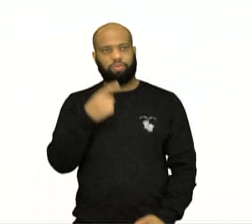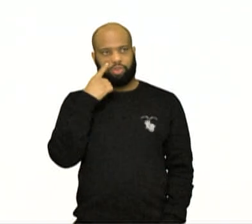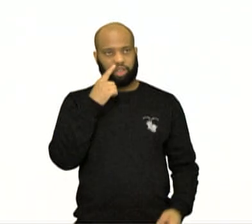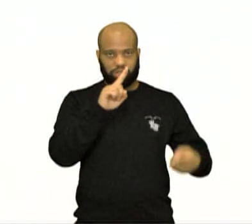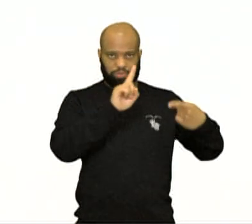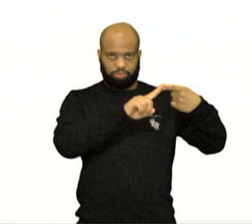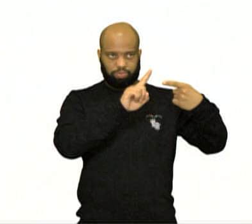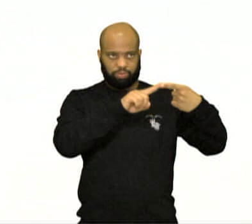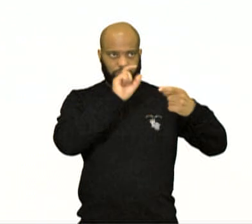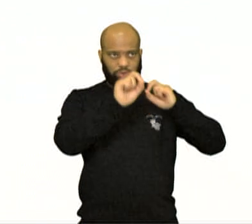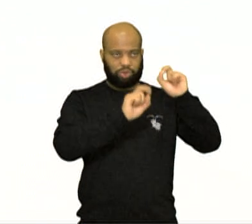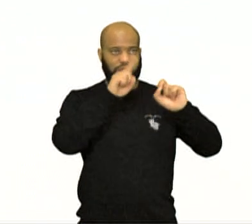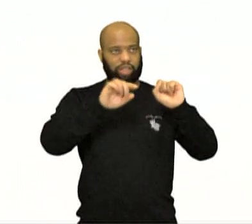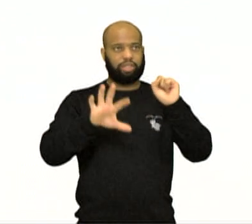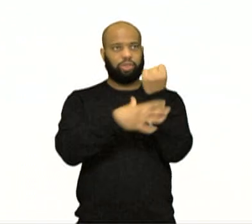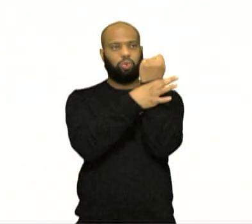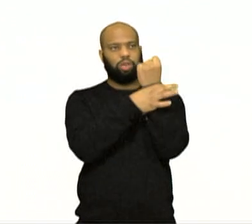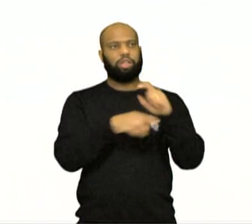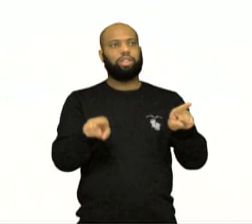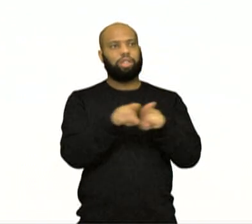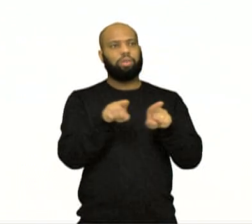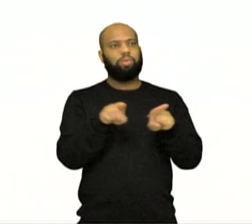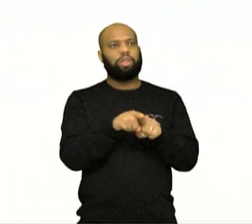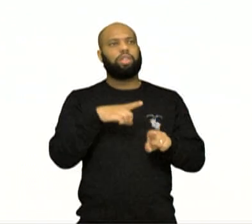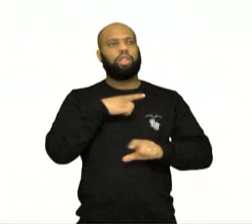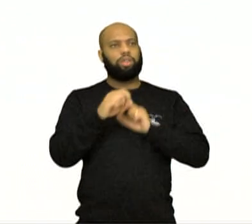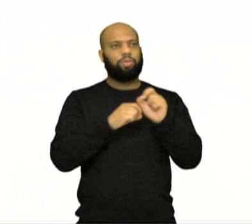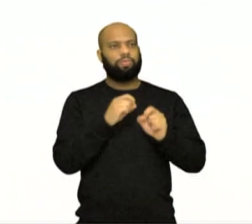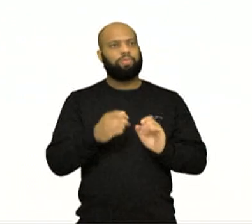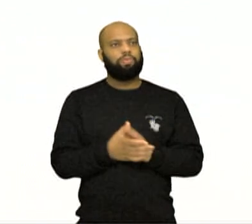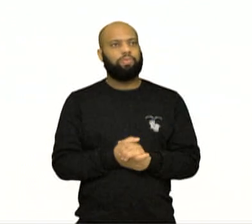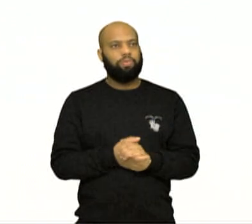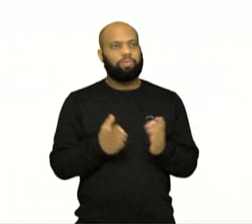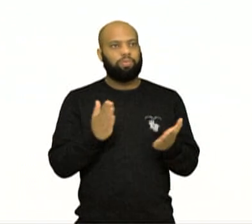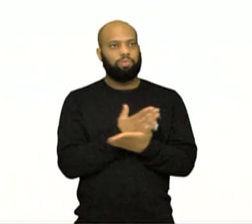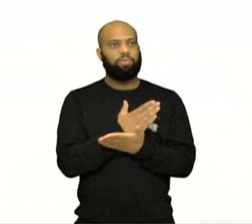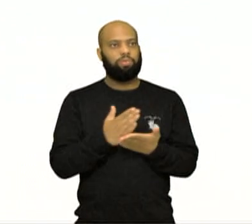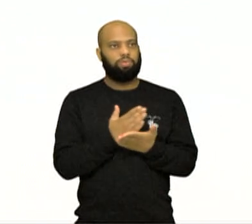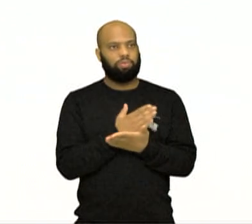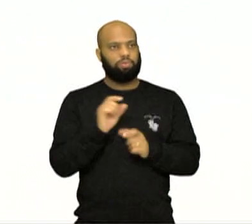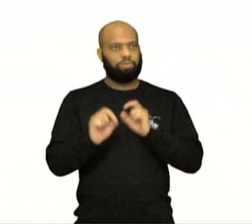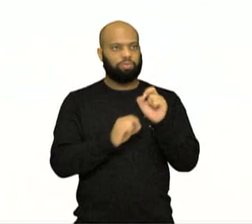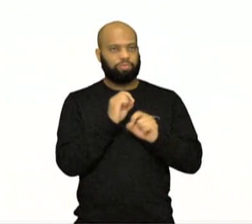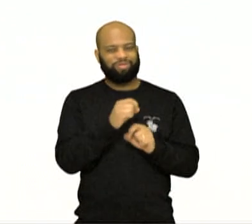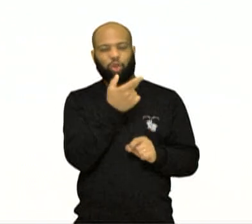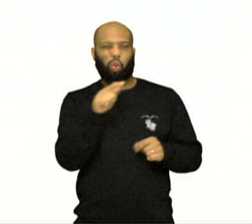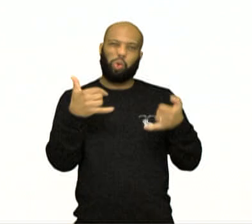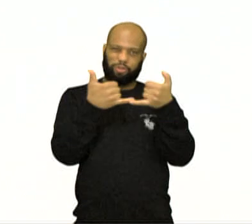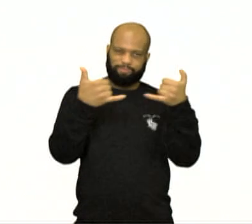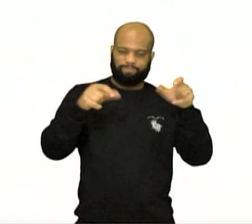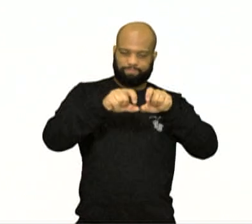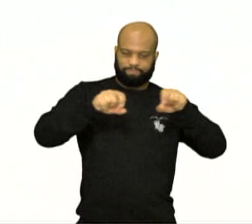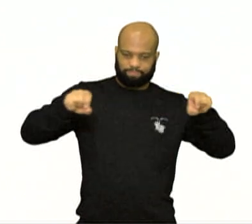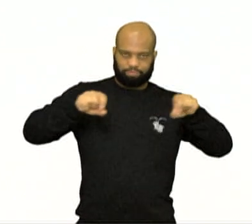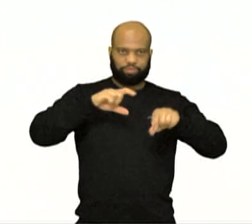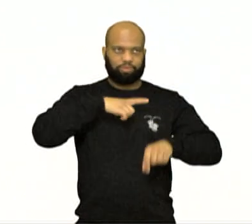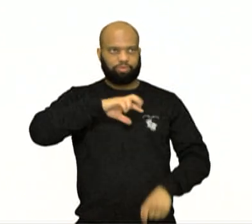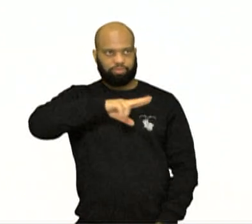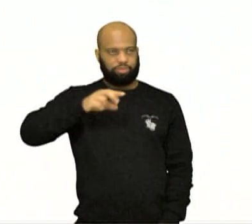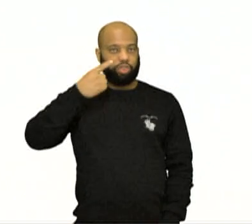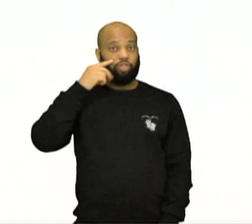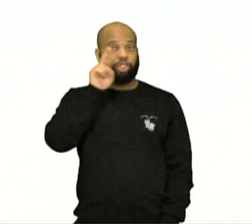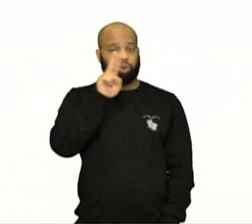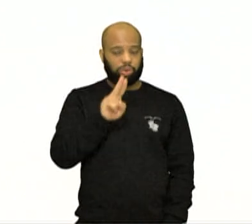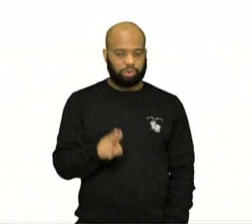os equipamentos de segurança e os chamados equipamentos macios. Das ferragens a gente tem os mosquetões, os